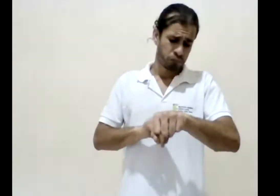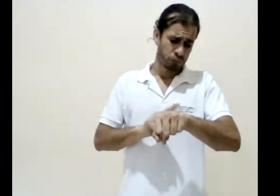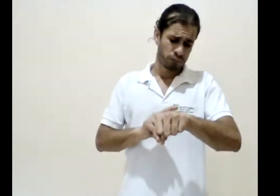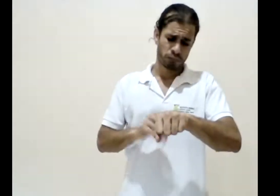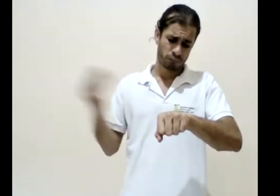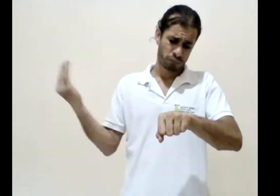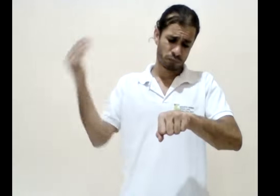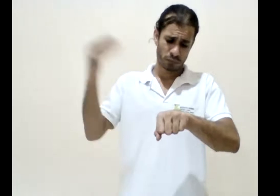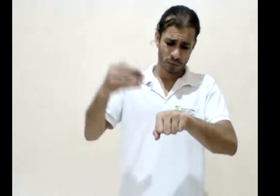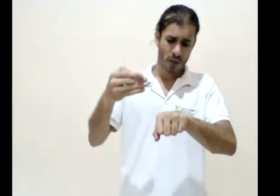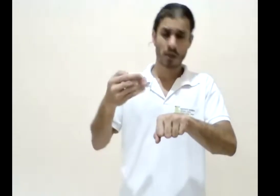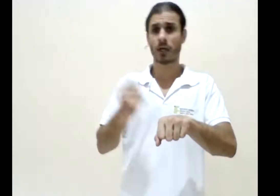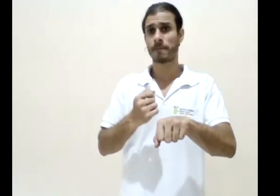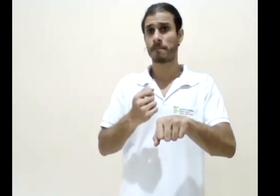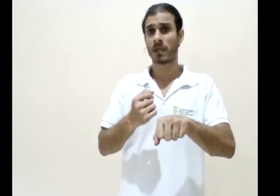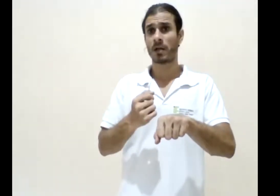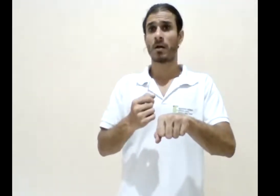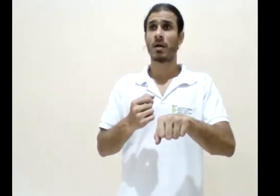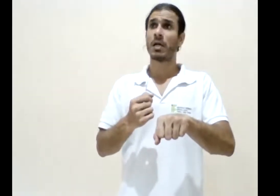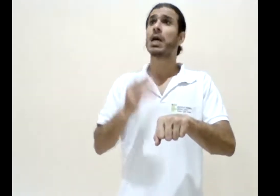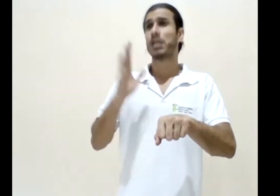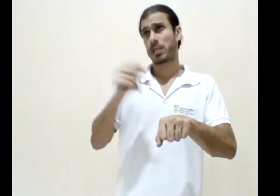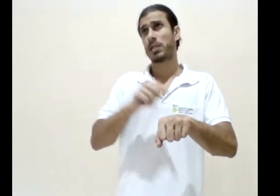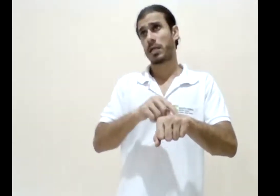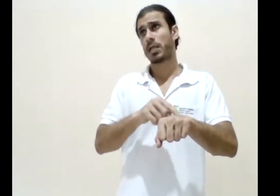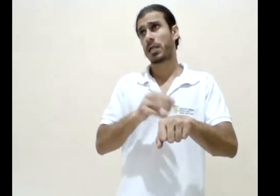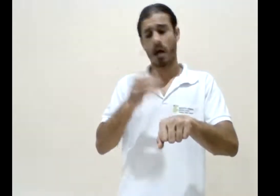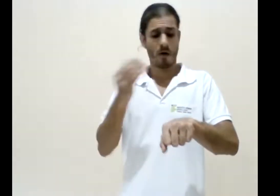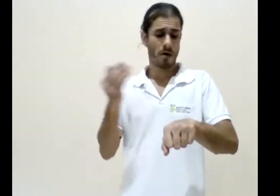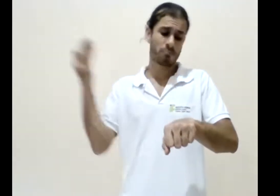seria 15h30, já está na hora, já estaria na hora, né?